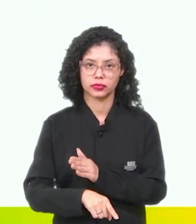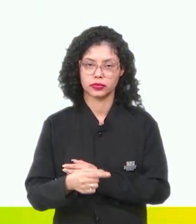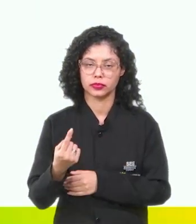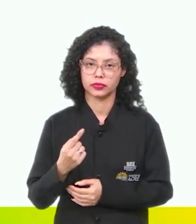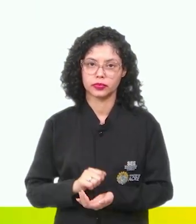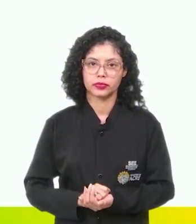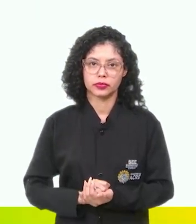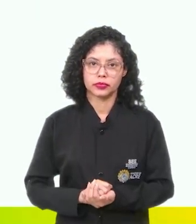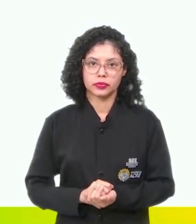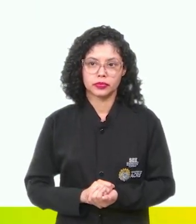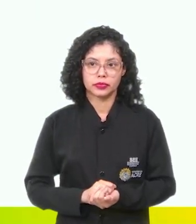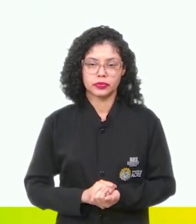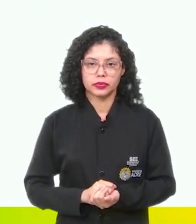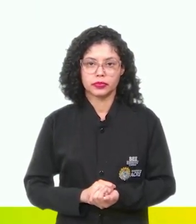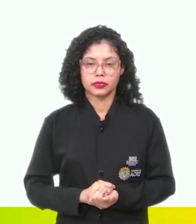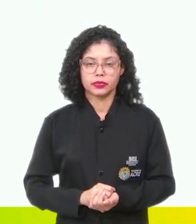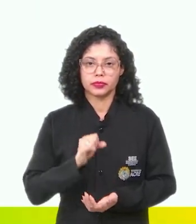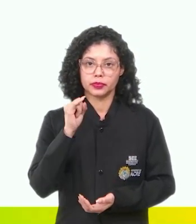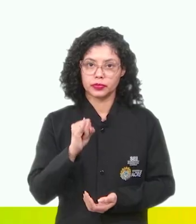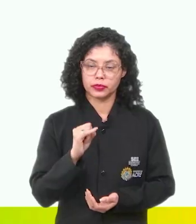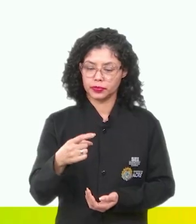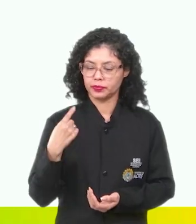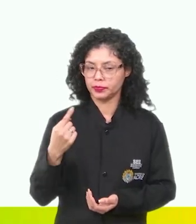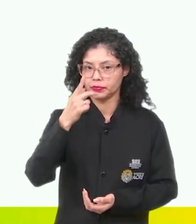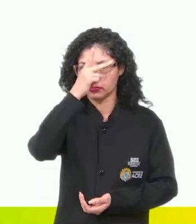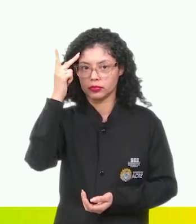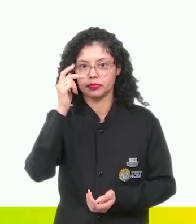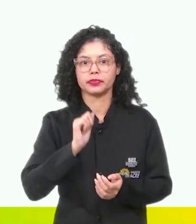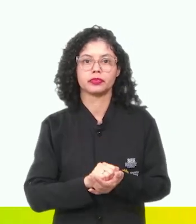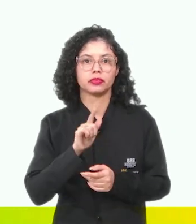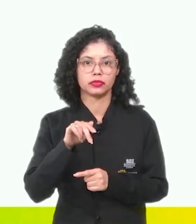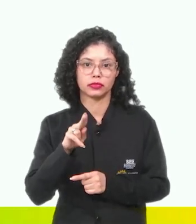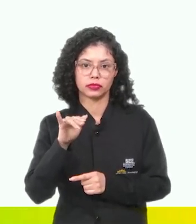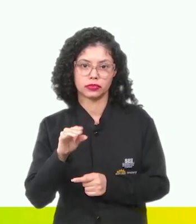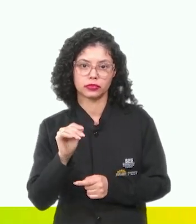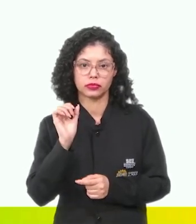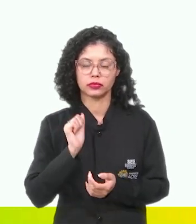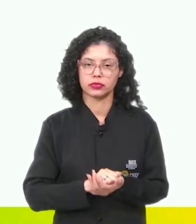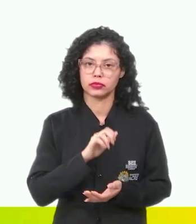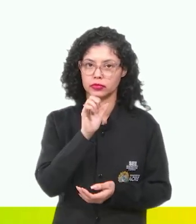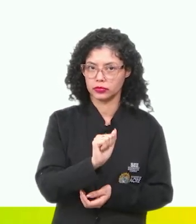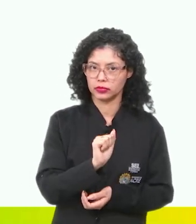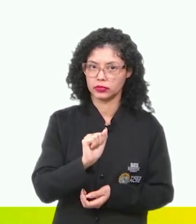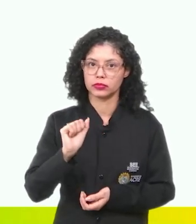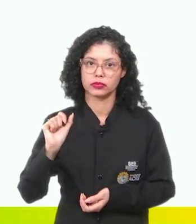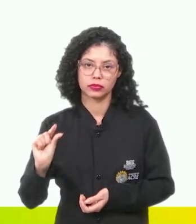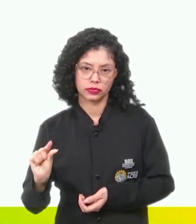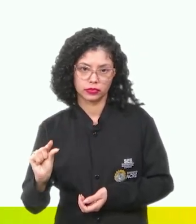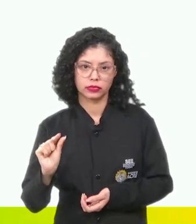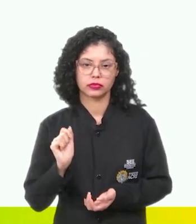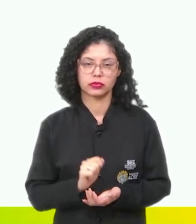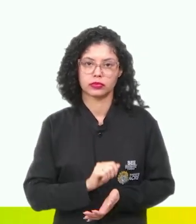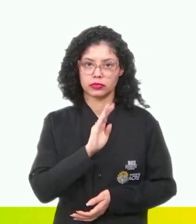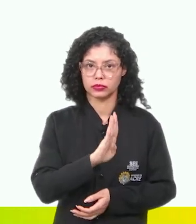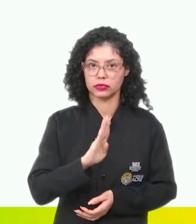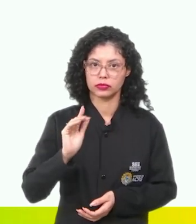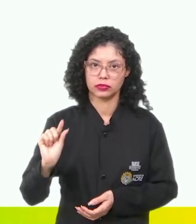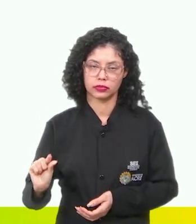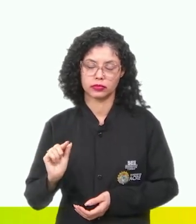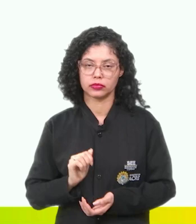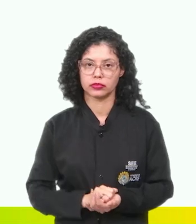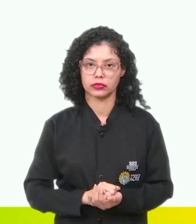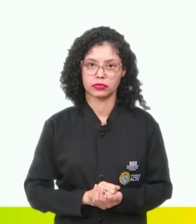pessoal. Se o indivíduo de genótipo azão, azinho, bezão, bezinho